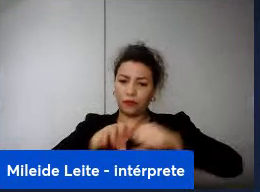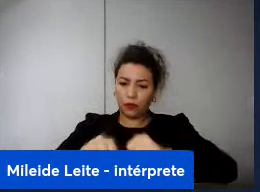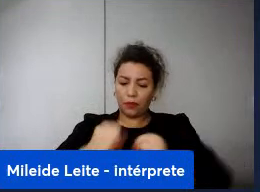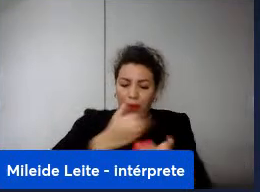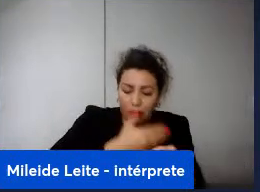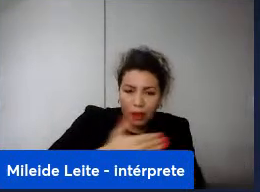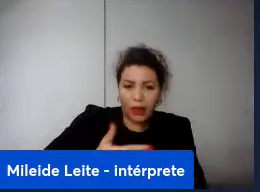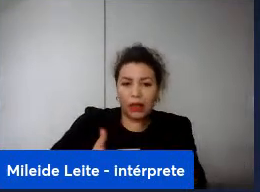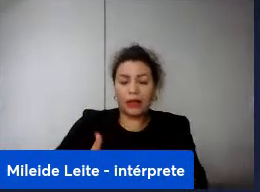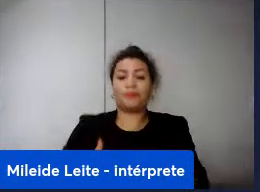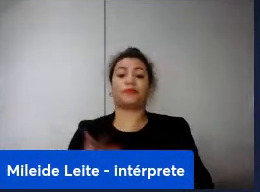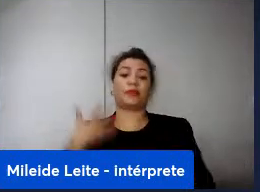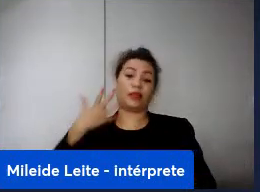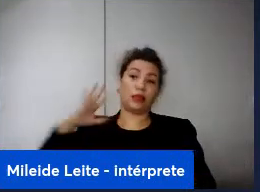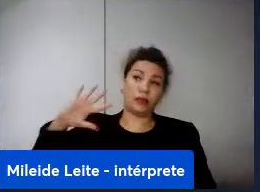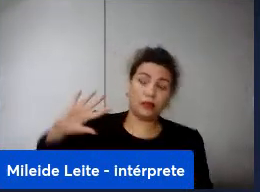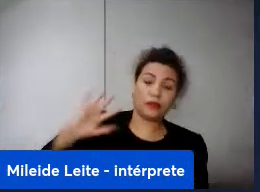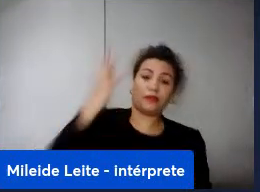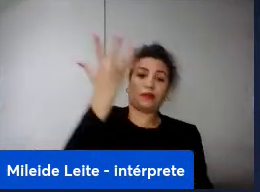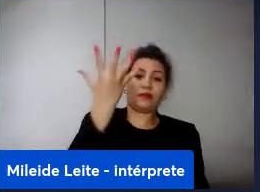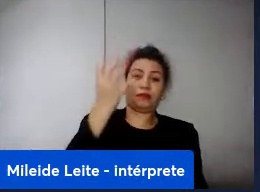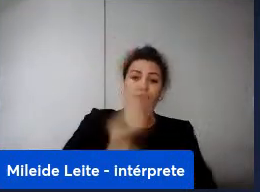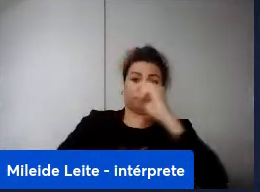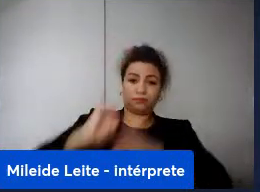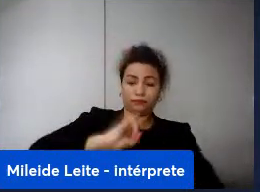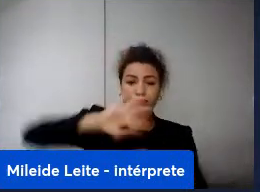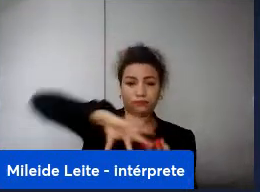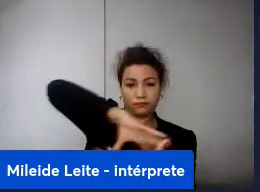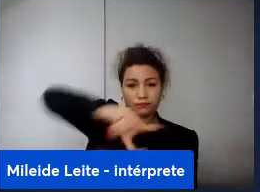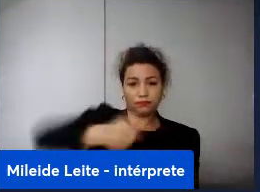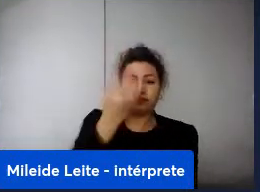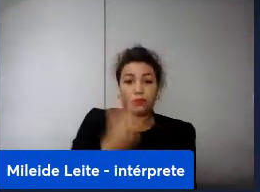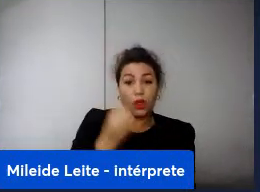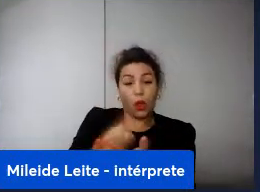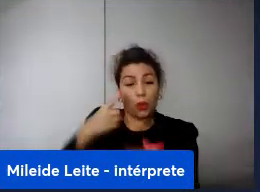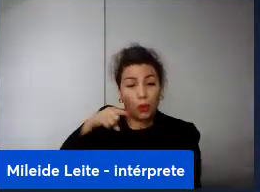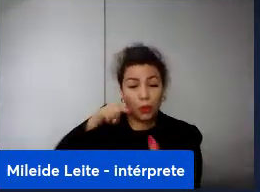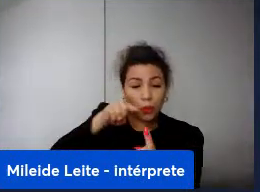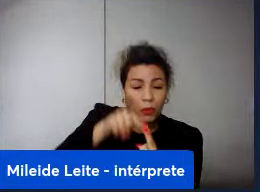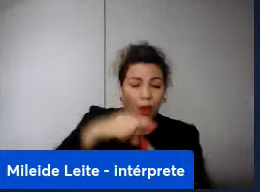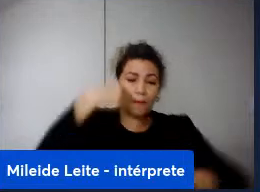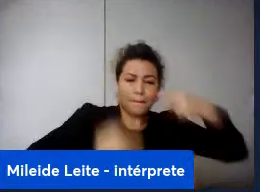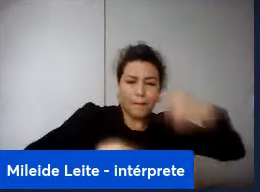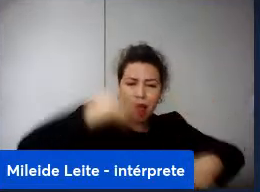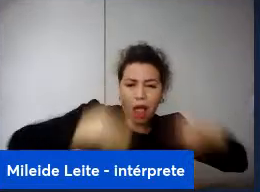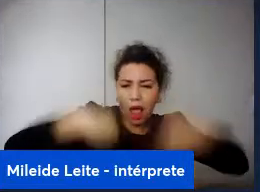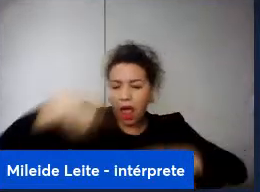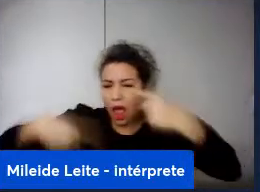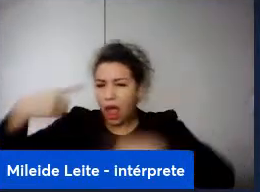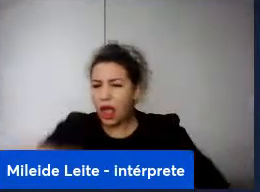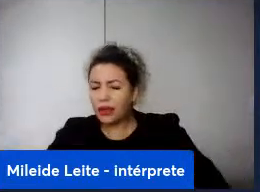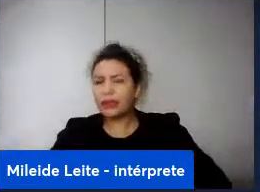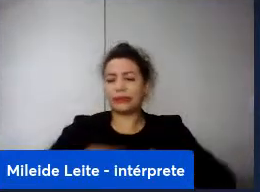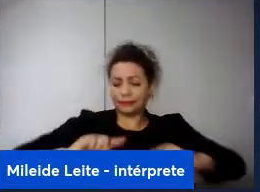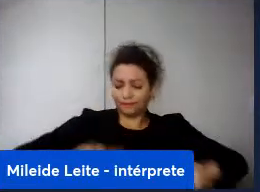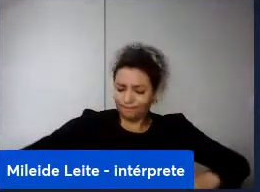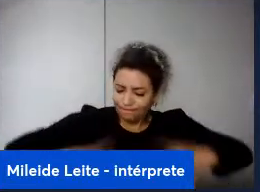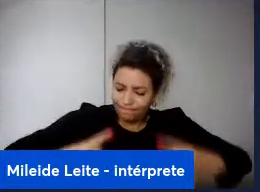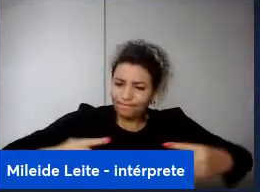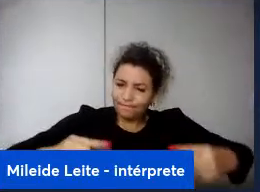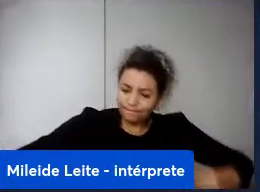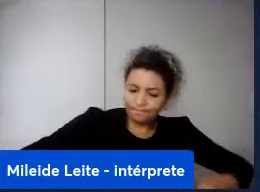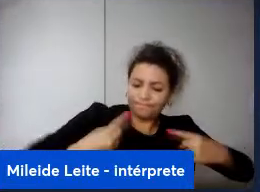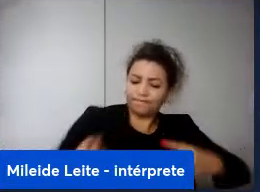a Jornada Internacional de Alfabetização objetiva a discussão acerca de desafios que